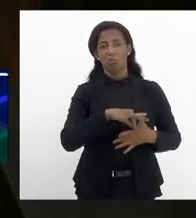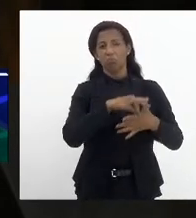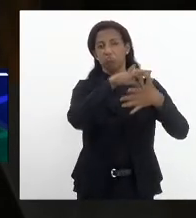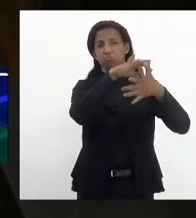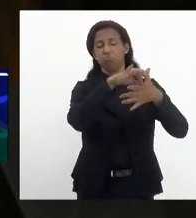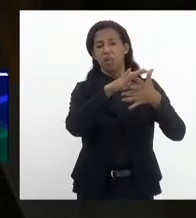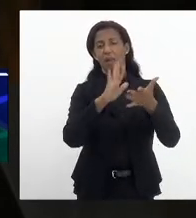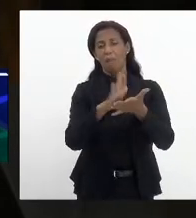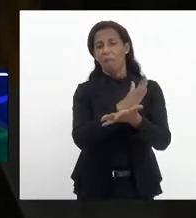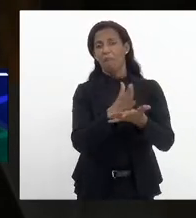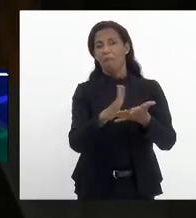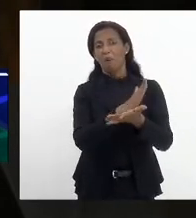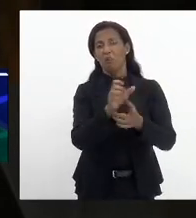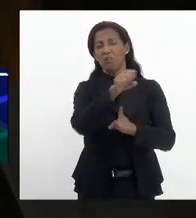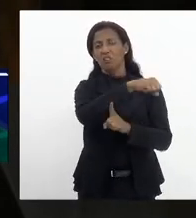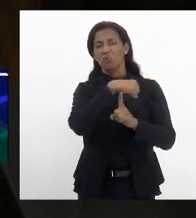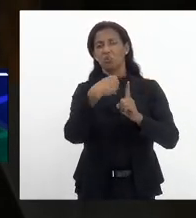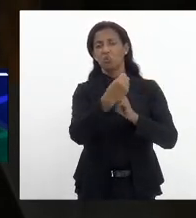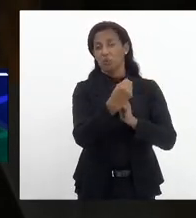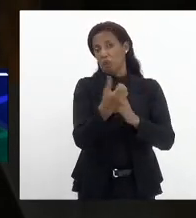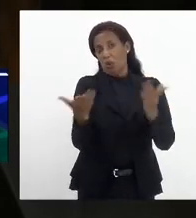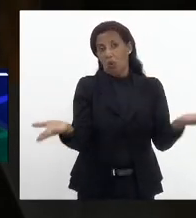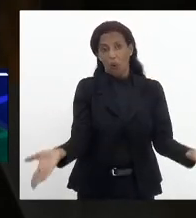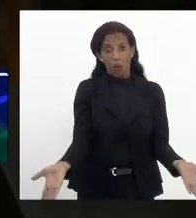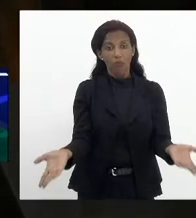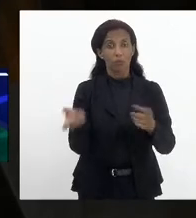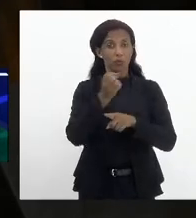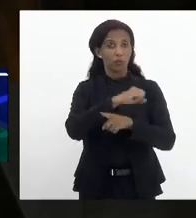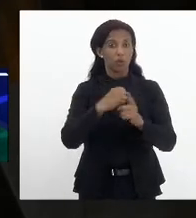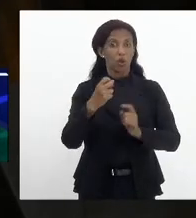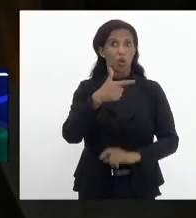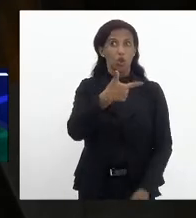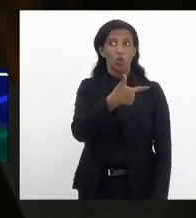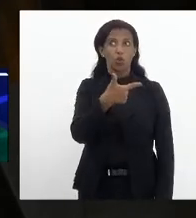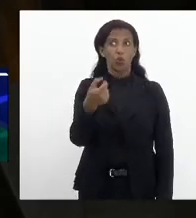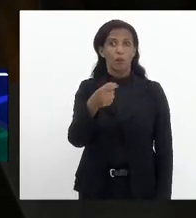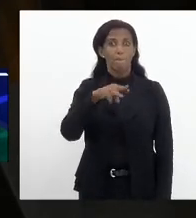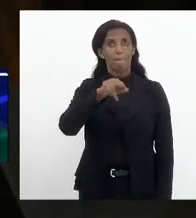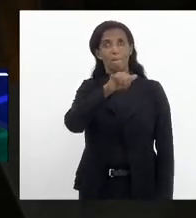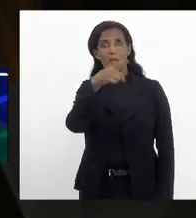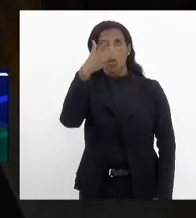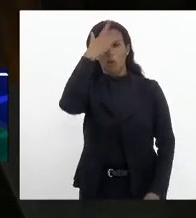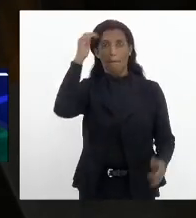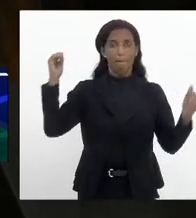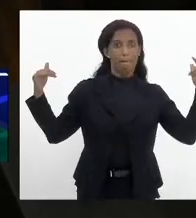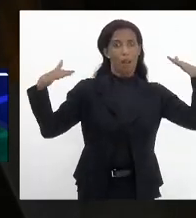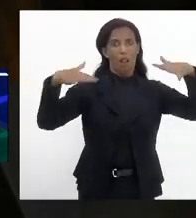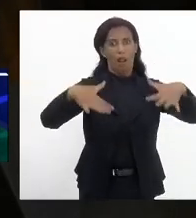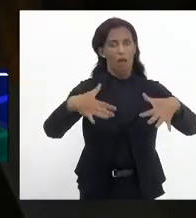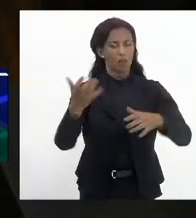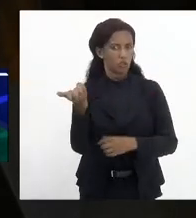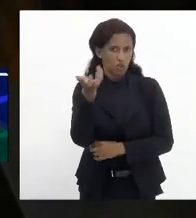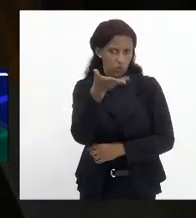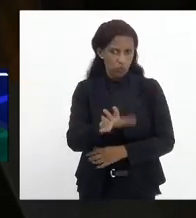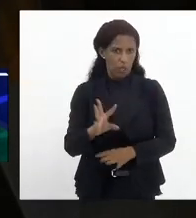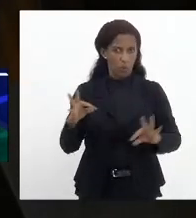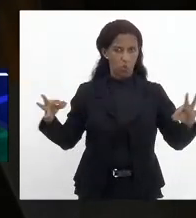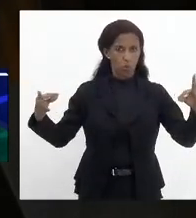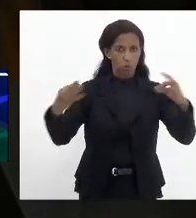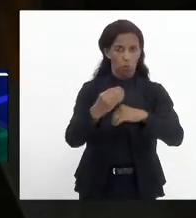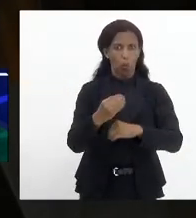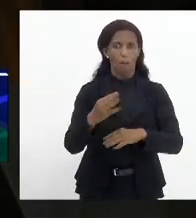a maioria da sociedade, isso é óbvio, uma sociedade de 200 milhões, a gente não quer que a maioria, ou seja,